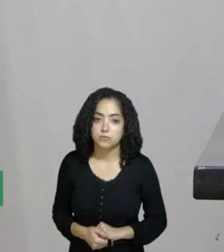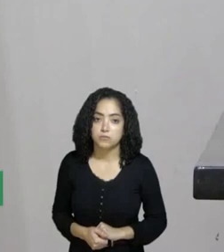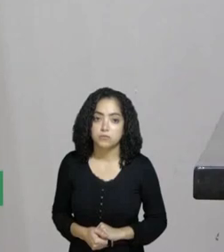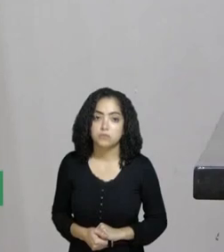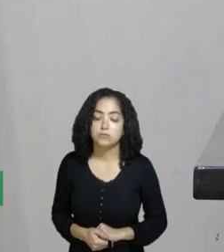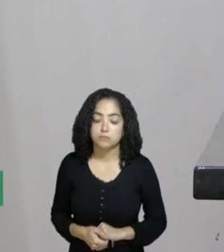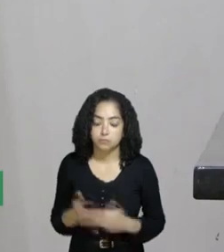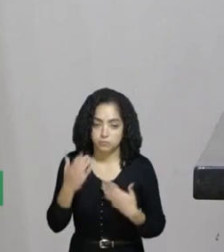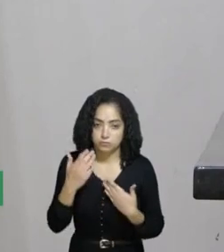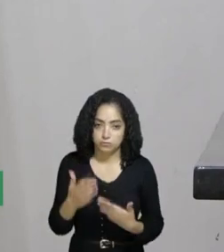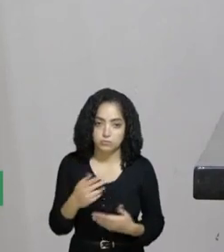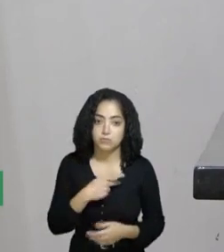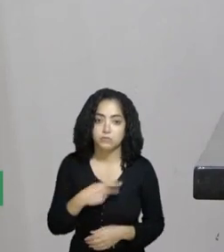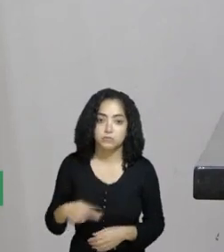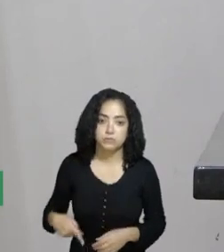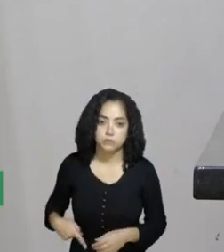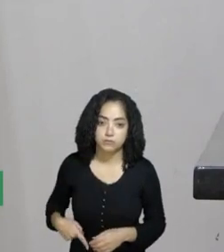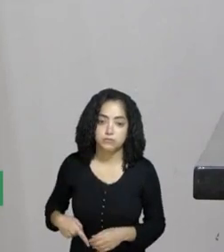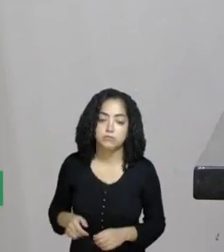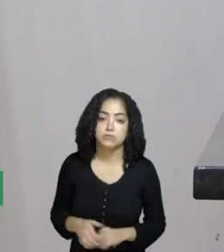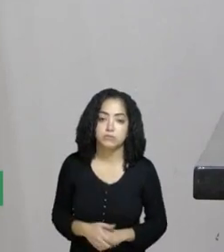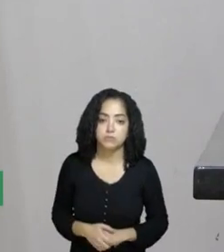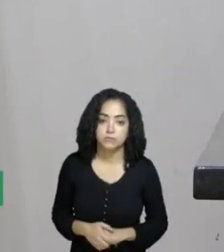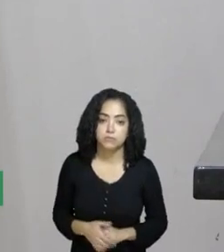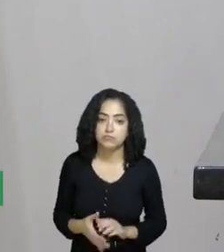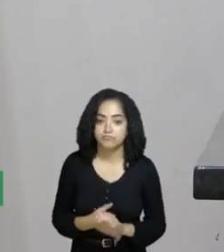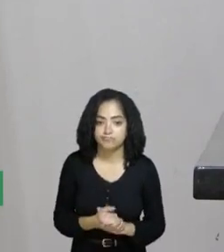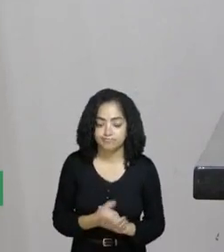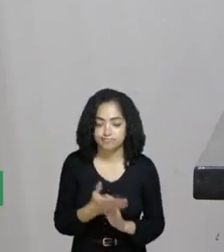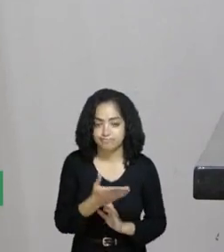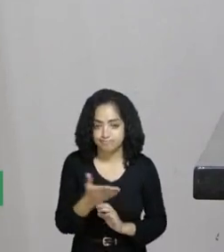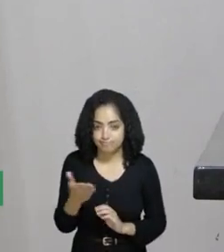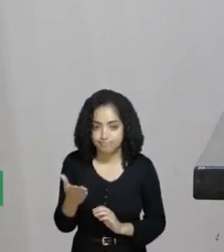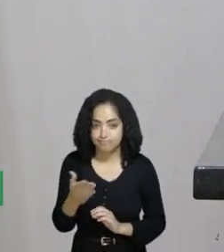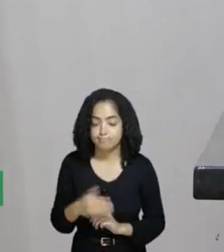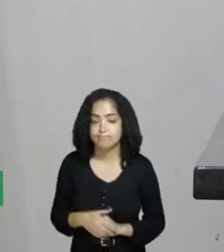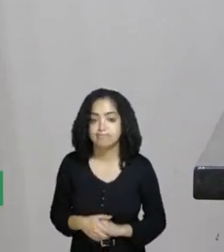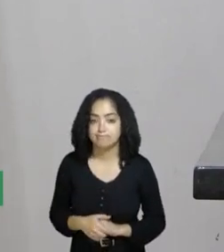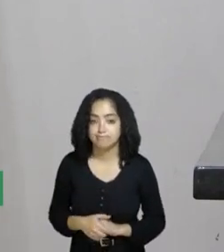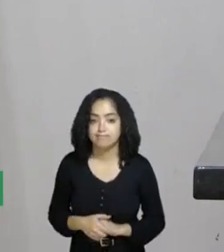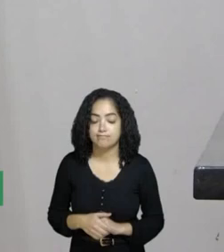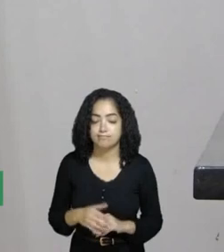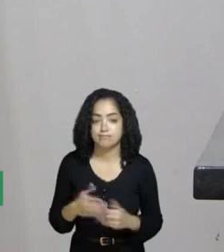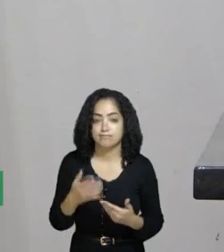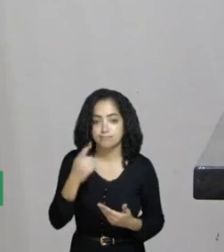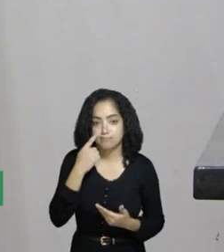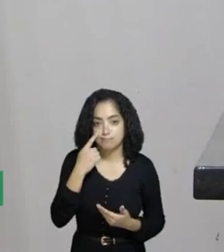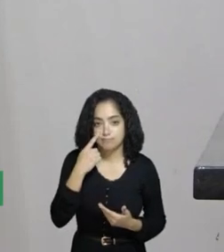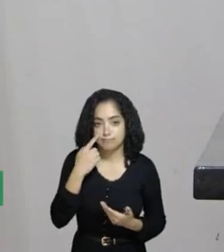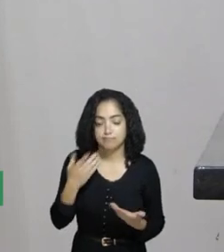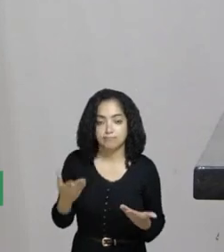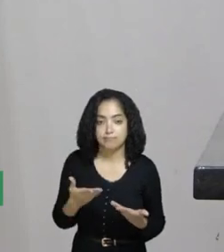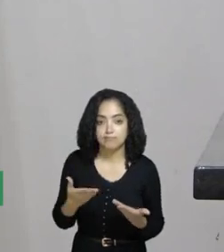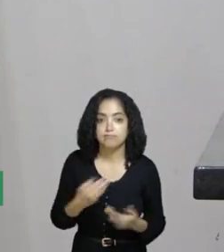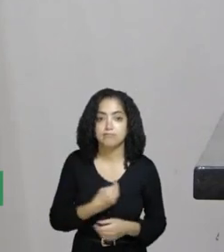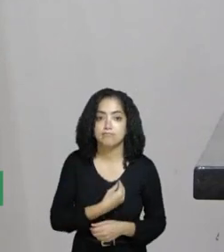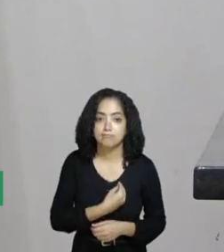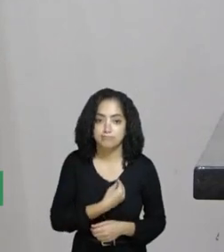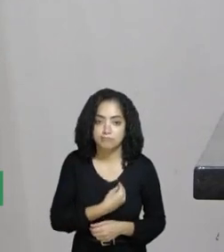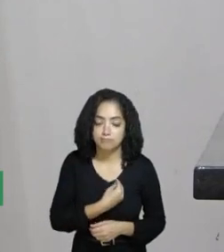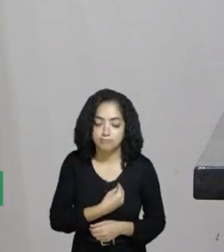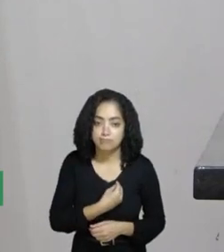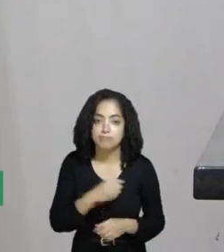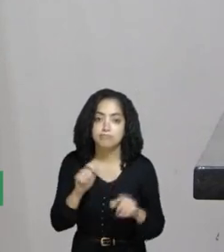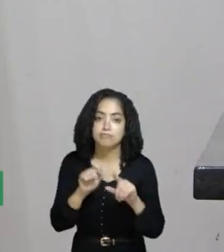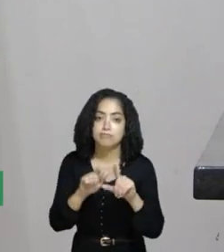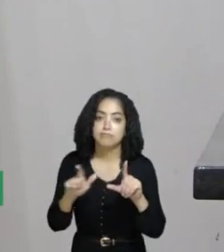Obrigado, presidente. Cumprimentando a Vossa Excelência, cumprimento os colegas parlamentares, público que nos acompanha presencialmente também pela